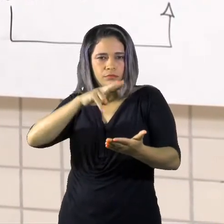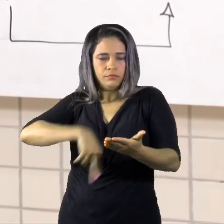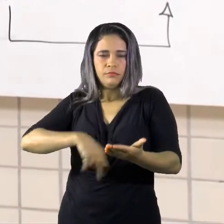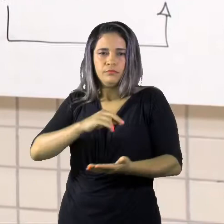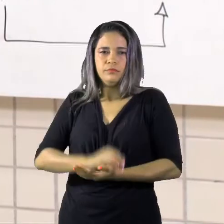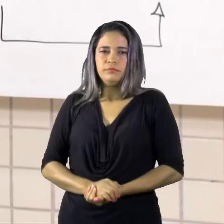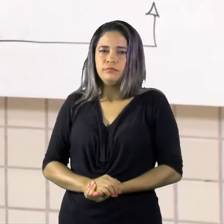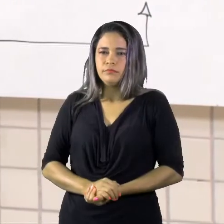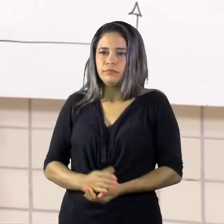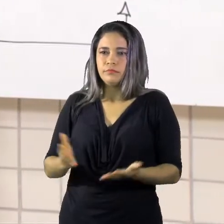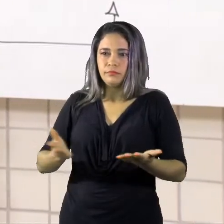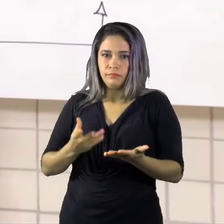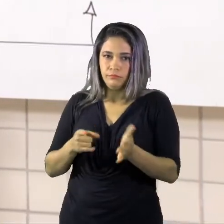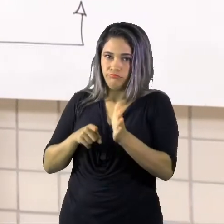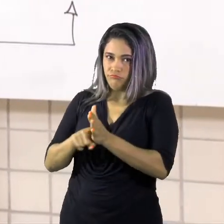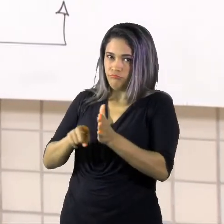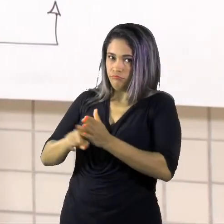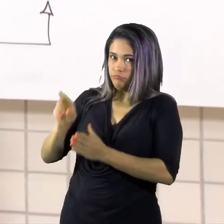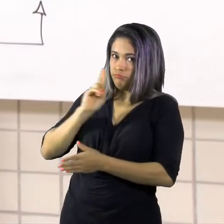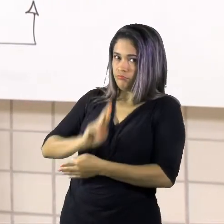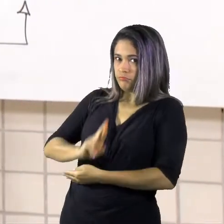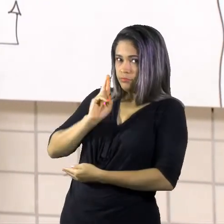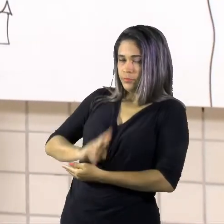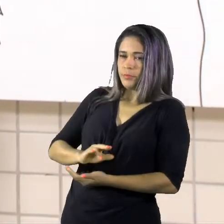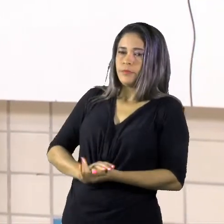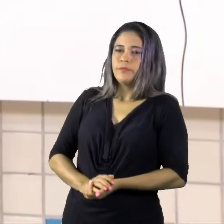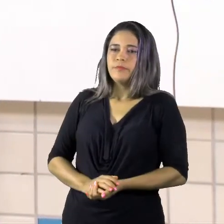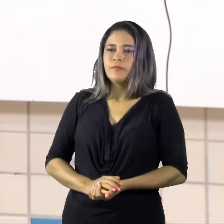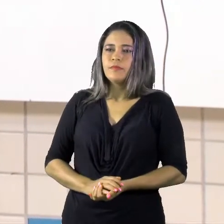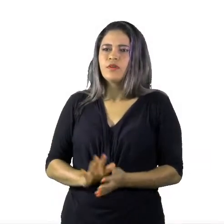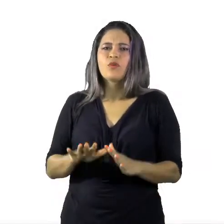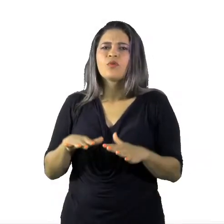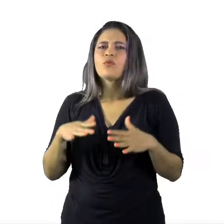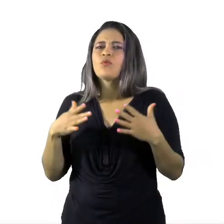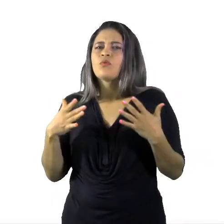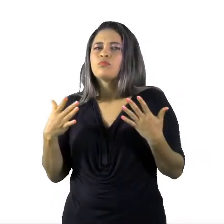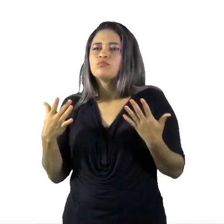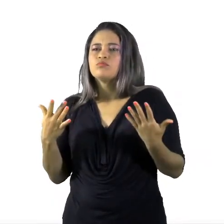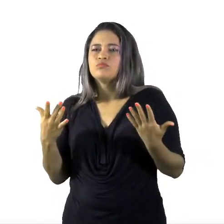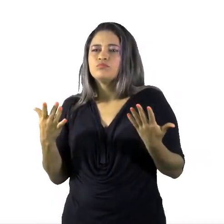Vamos resolver as questões? Qual fato foi relatado